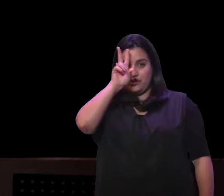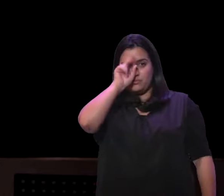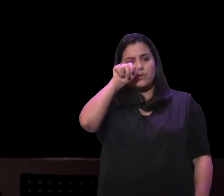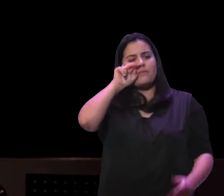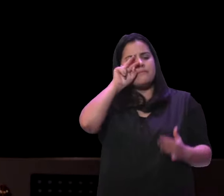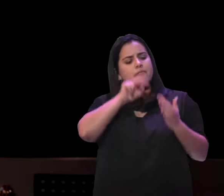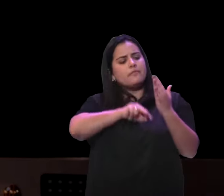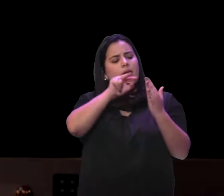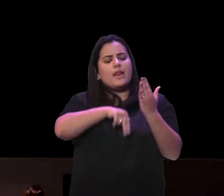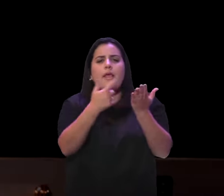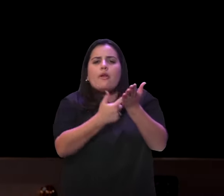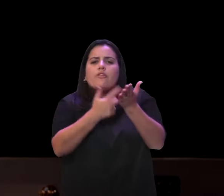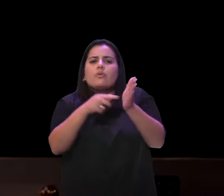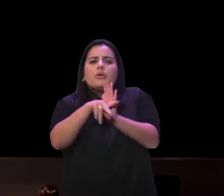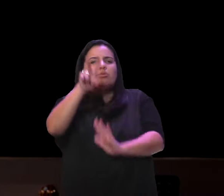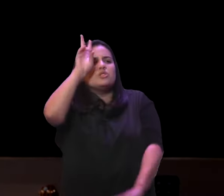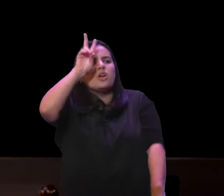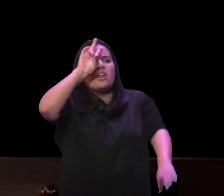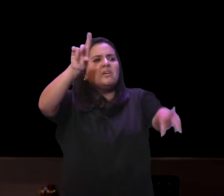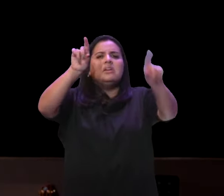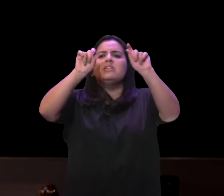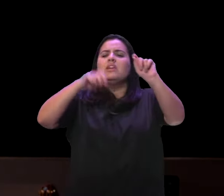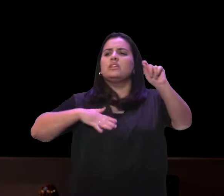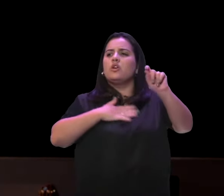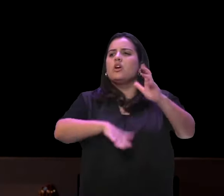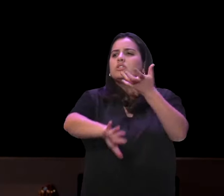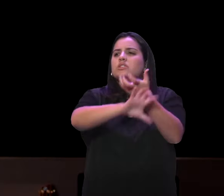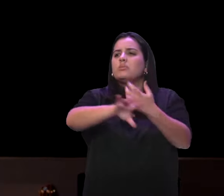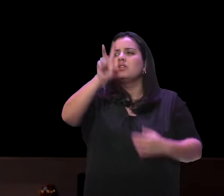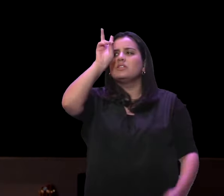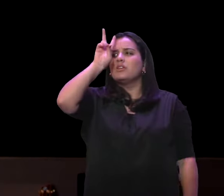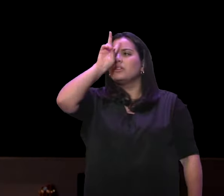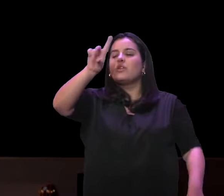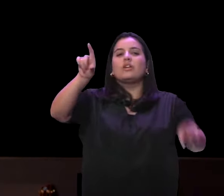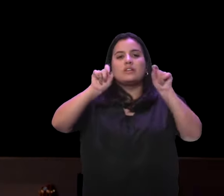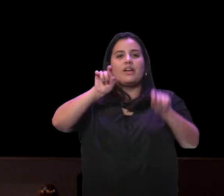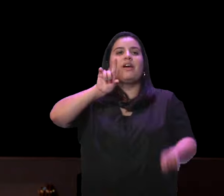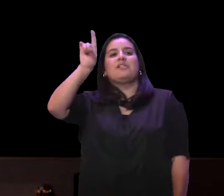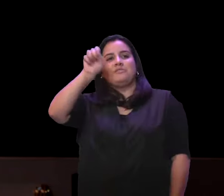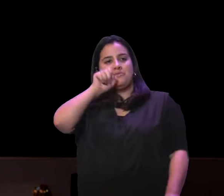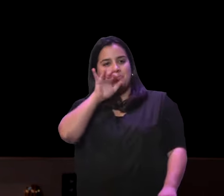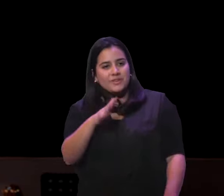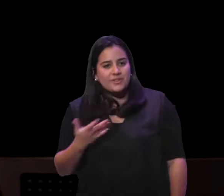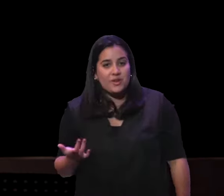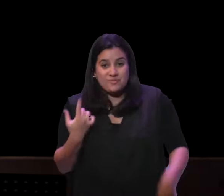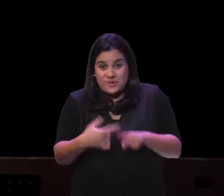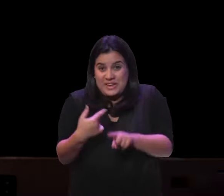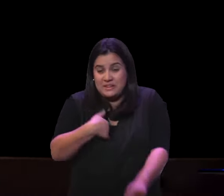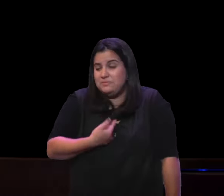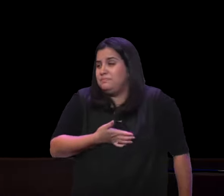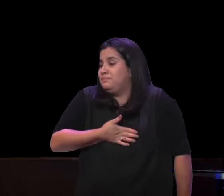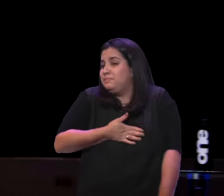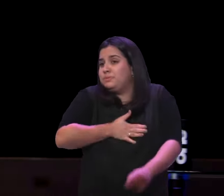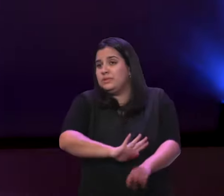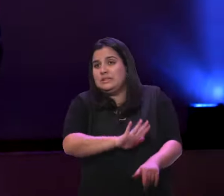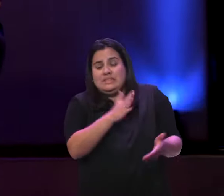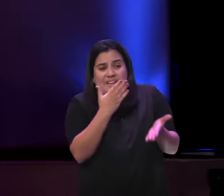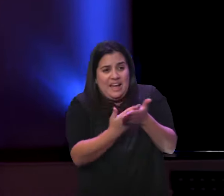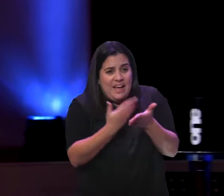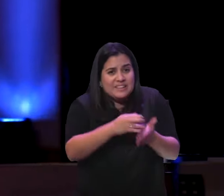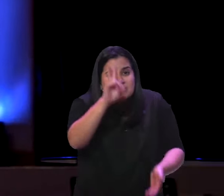de história lá no colégio, alguém gosta de estudar história? Deixa eu ver. Deus abençoe vocês, porque eu odiava estudar quando eu era